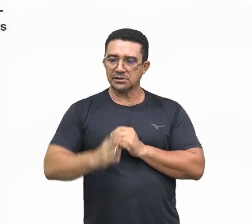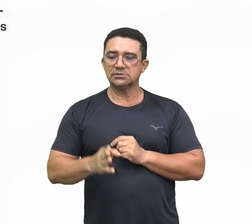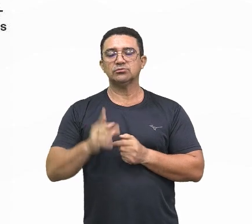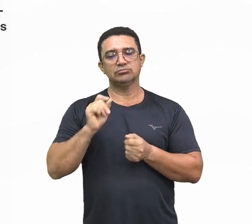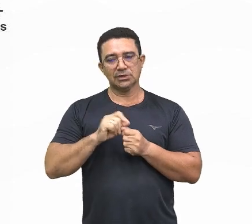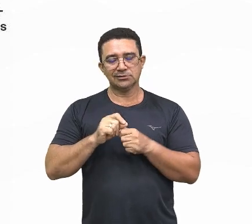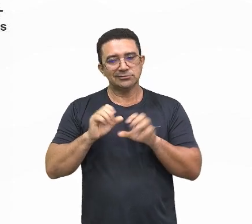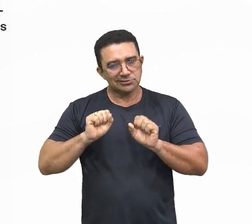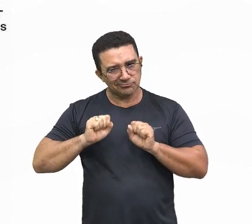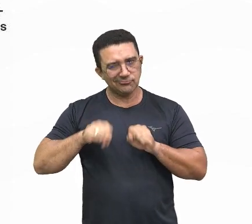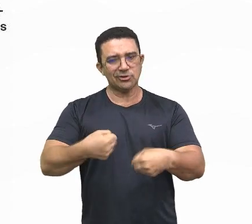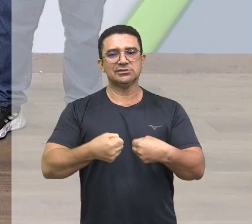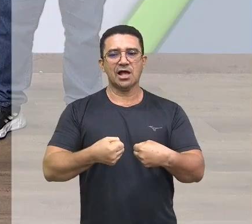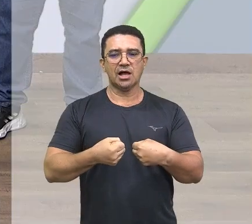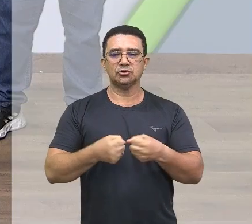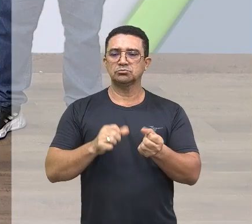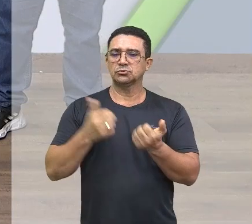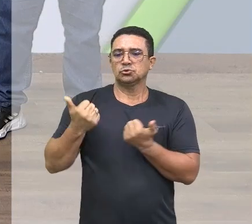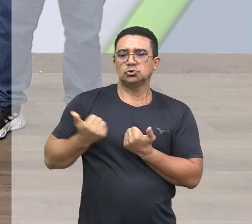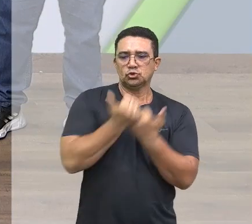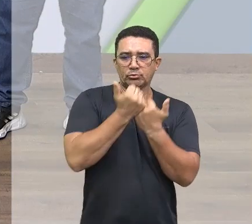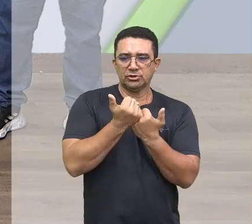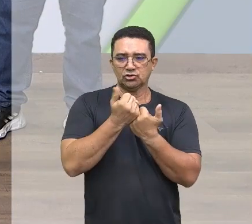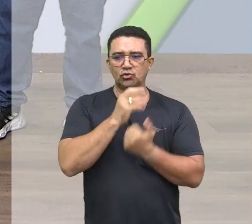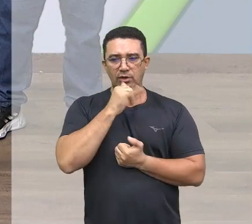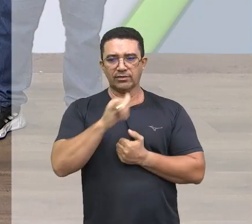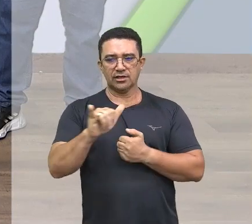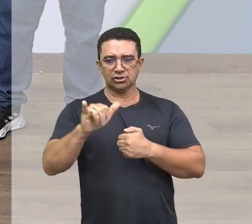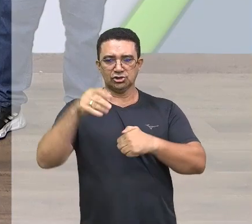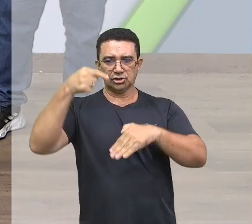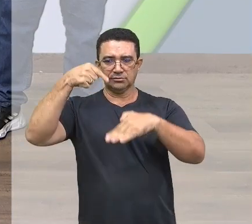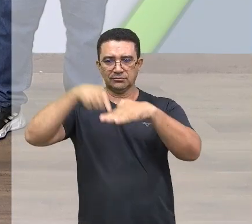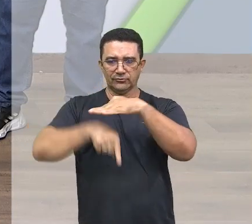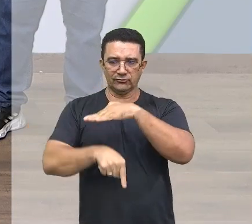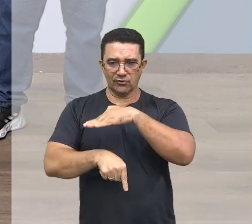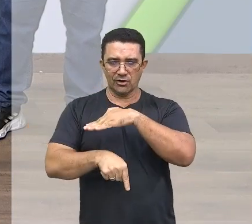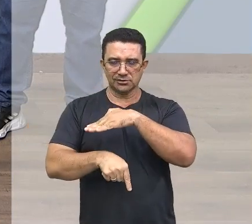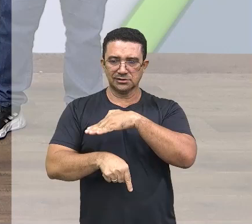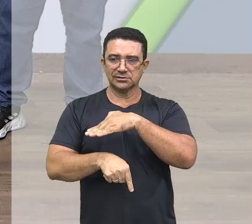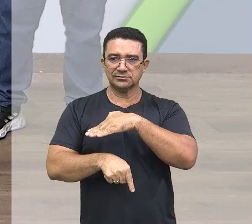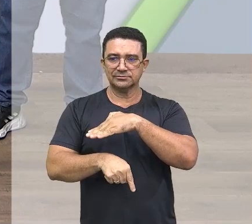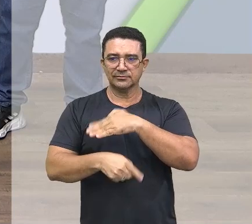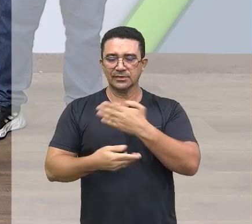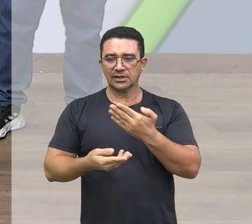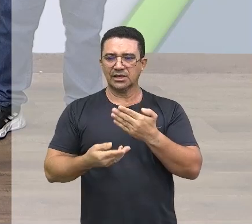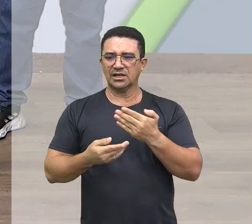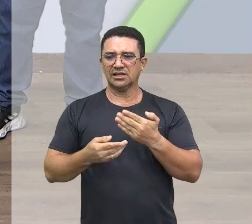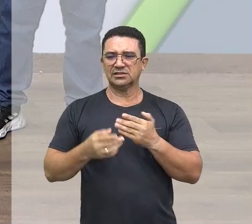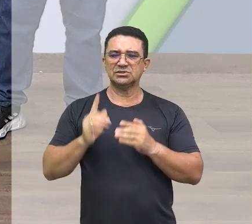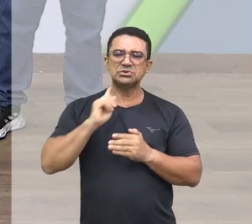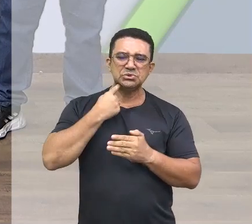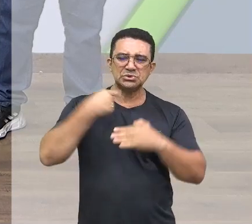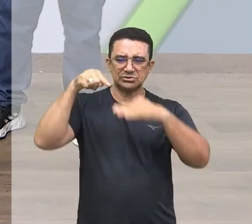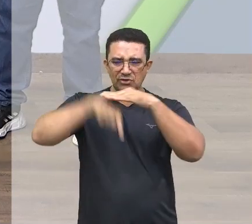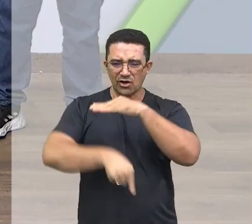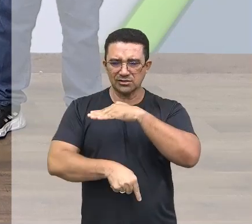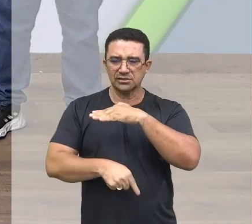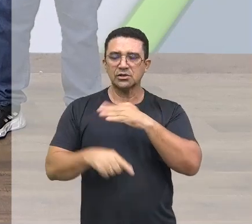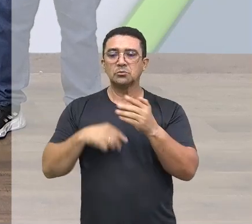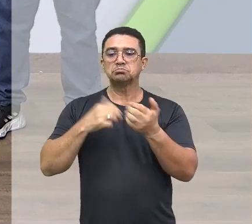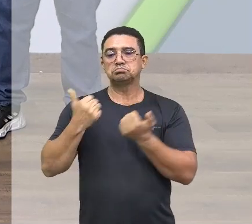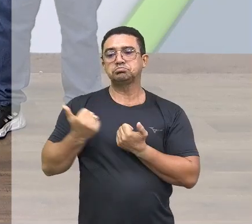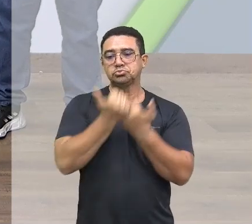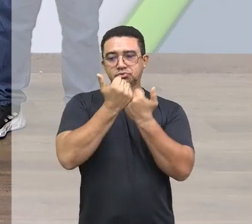feito esforços para substituir essas matrizes que são consideradas sujas para o meio ambiente por energias